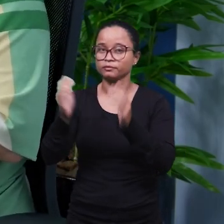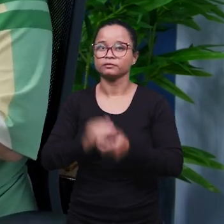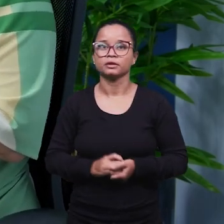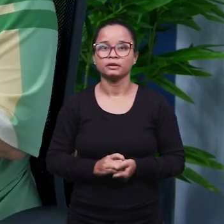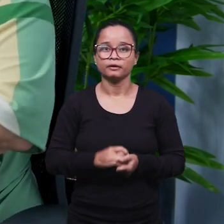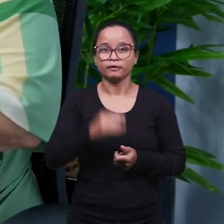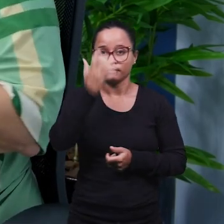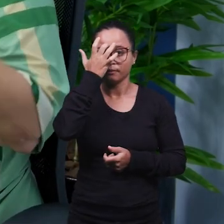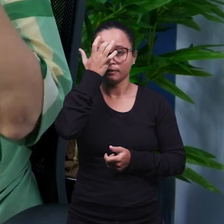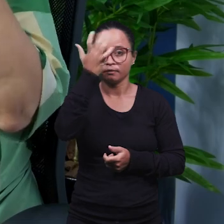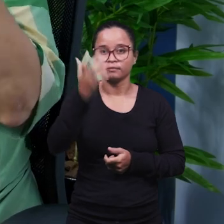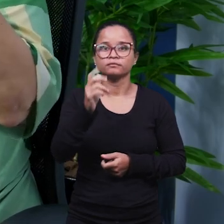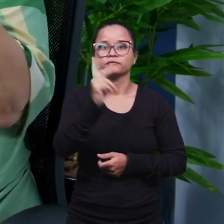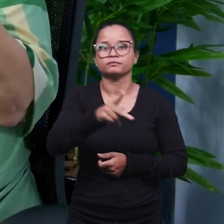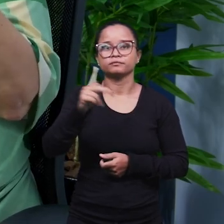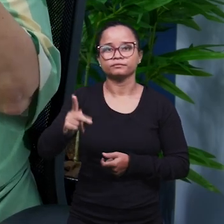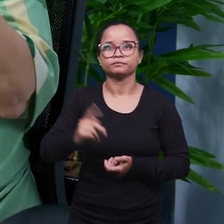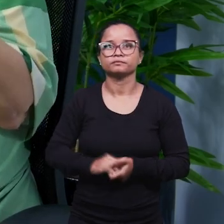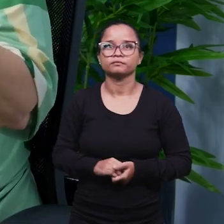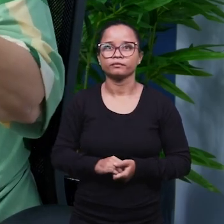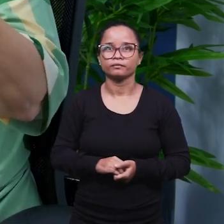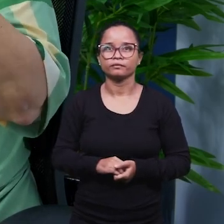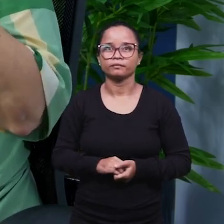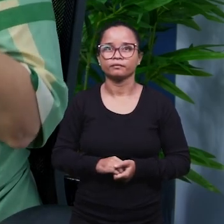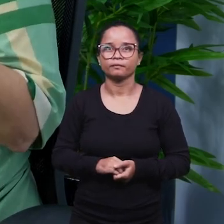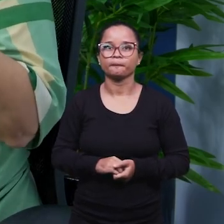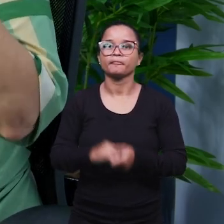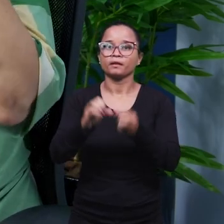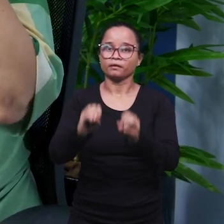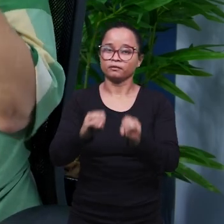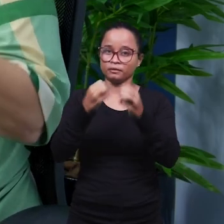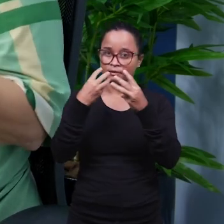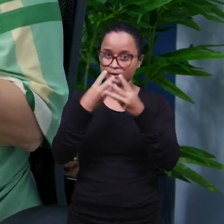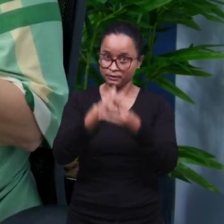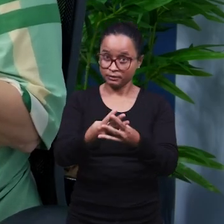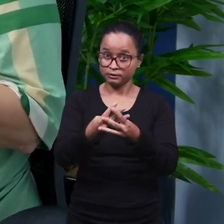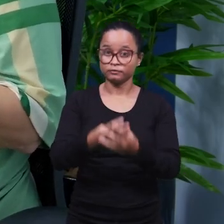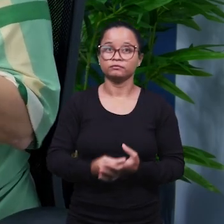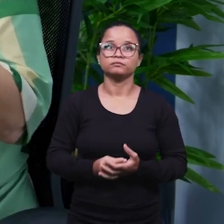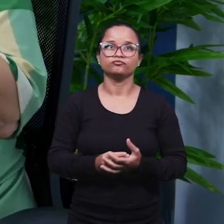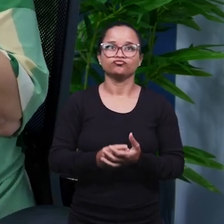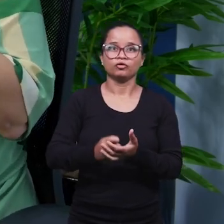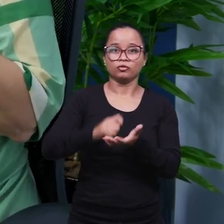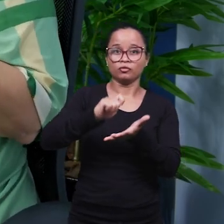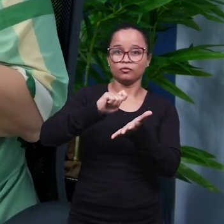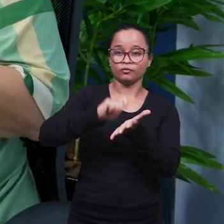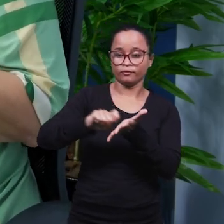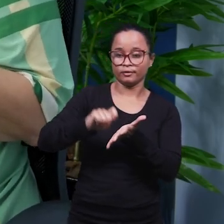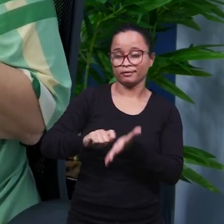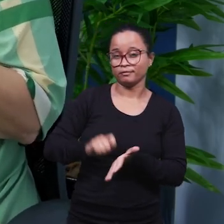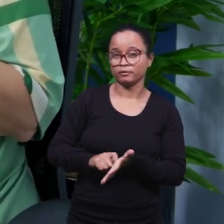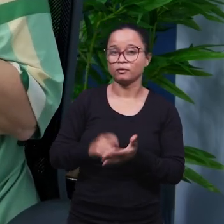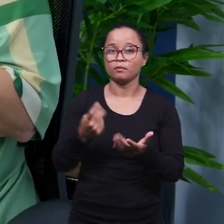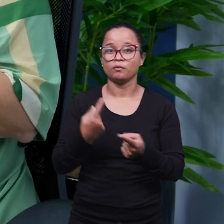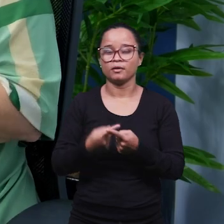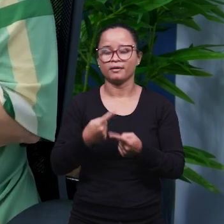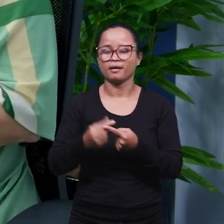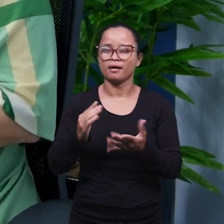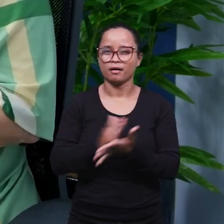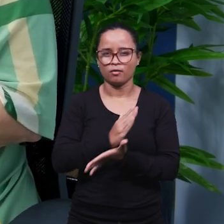aí fica mais fácil para vocês, professores, associarem o slide com o escrito, porque algumas